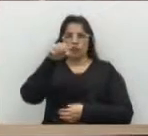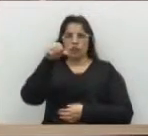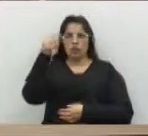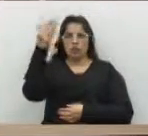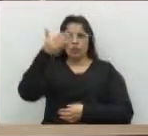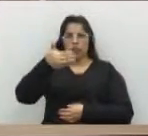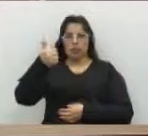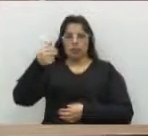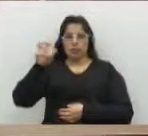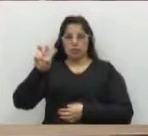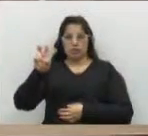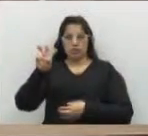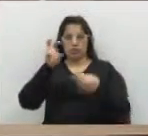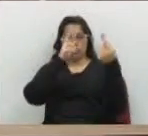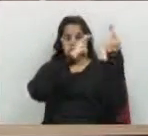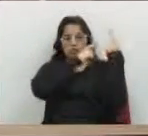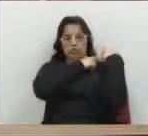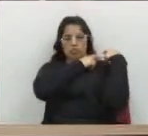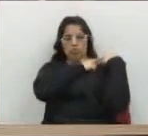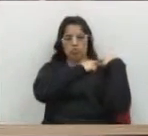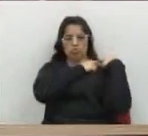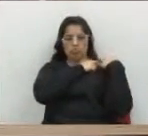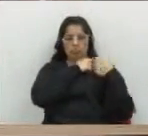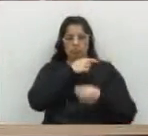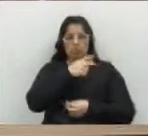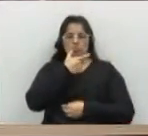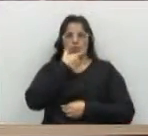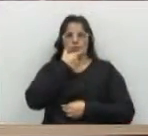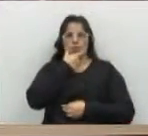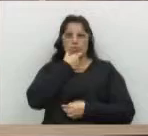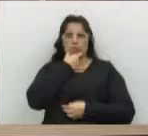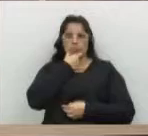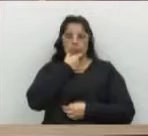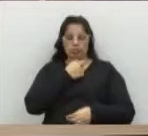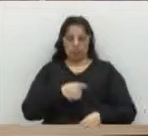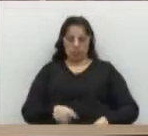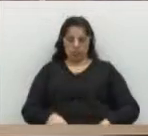479/2015, autora vereadora Érica Moraes.